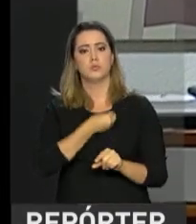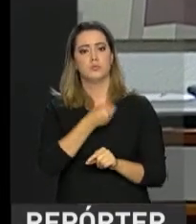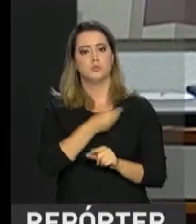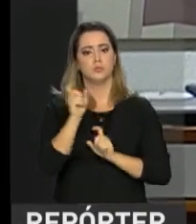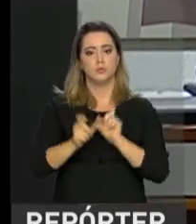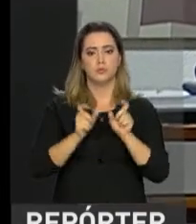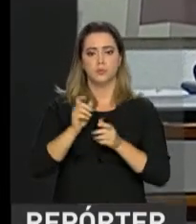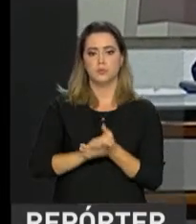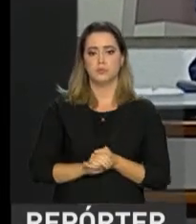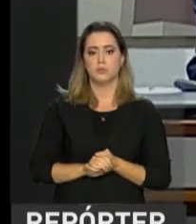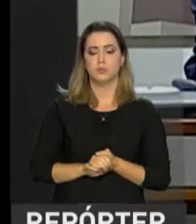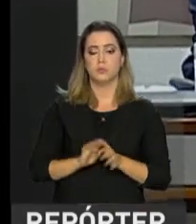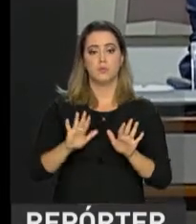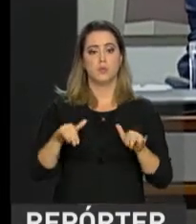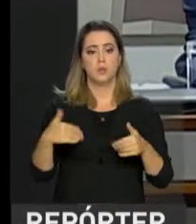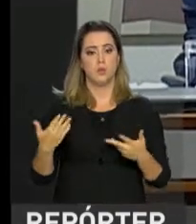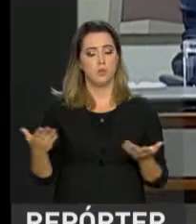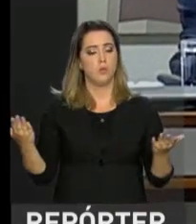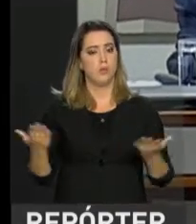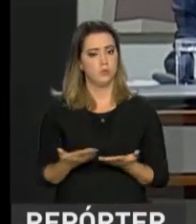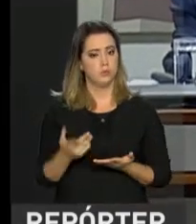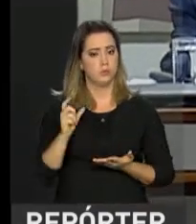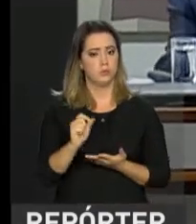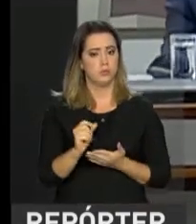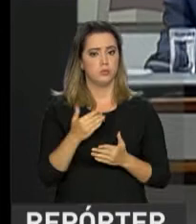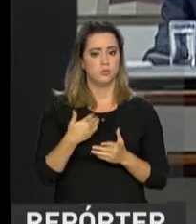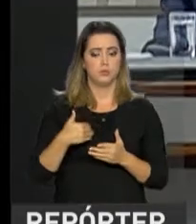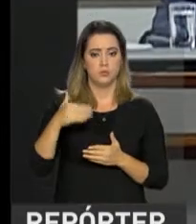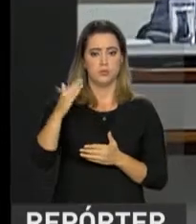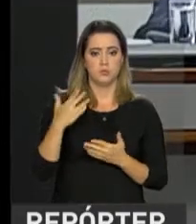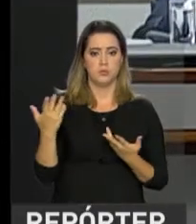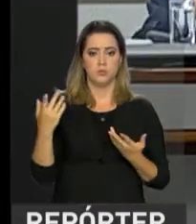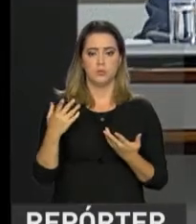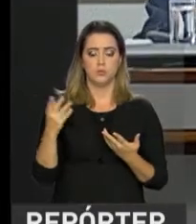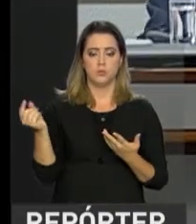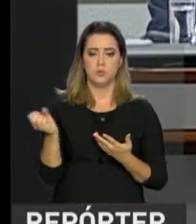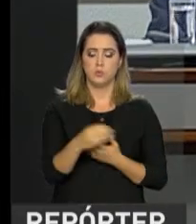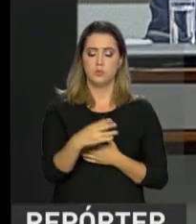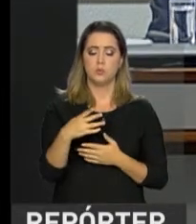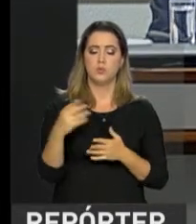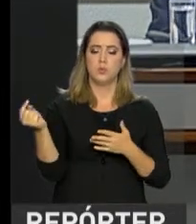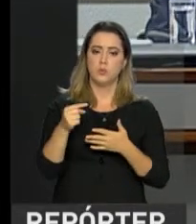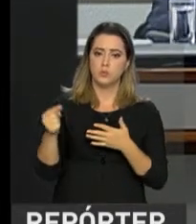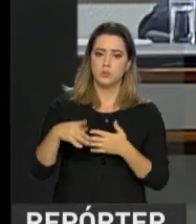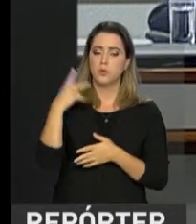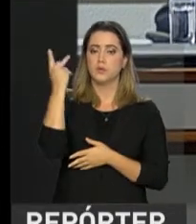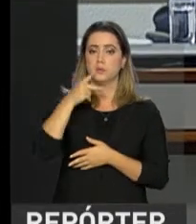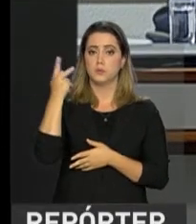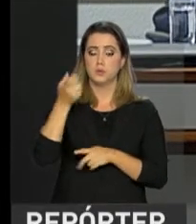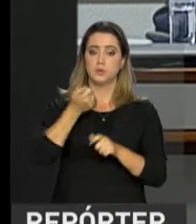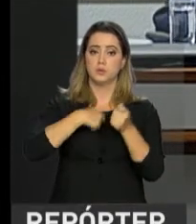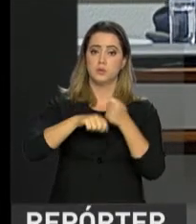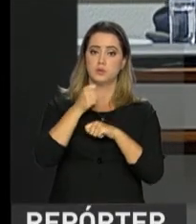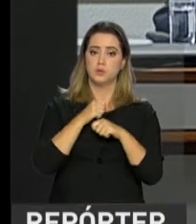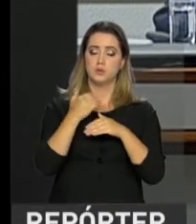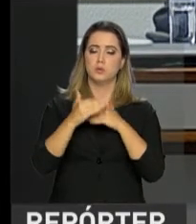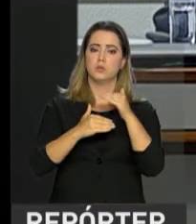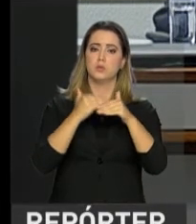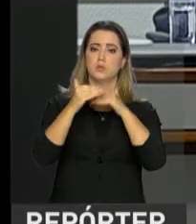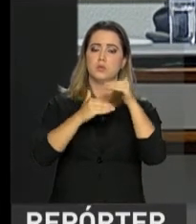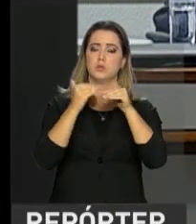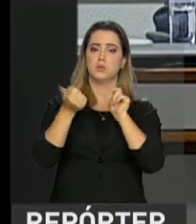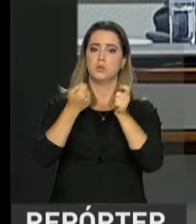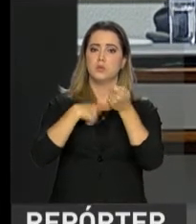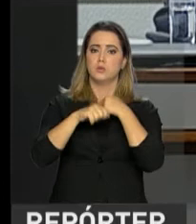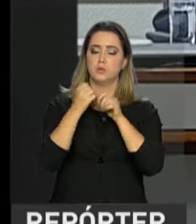e e agora na medida em que adotam se políticas que estão levando o crescimento econômico a criação